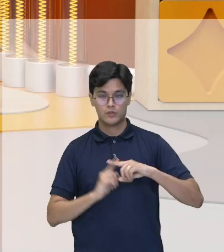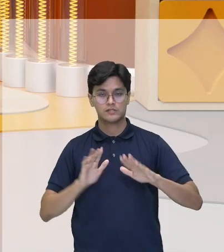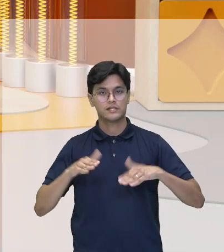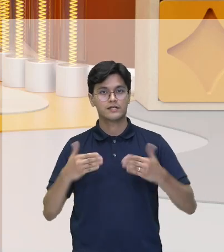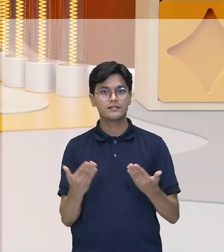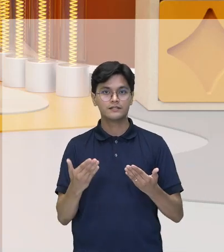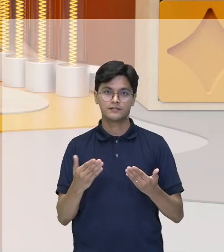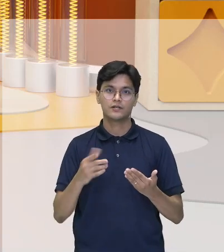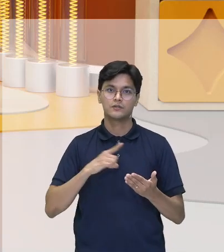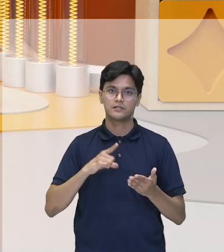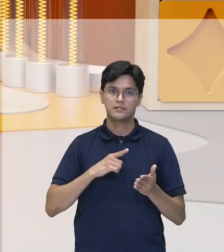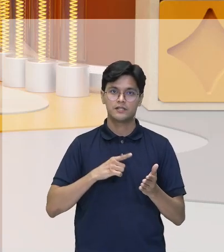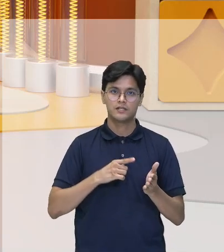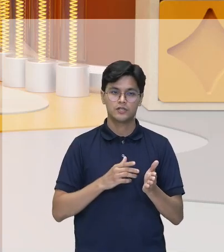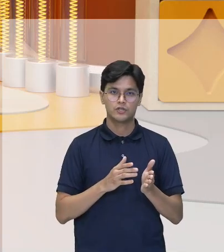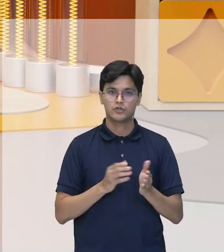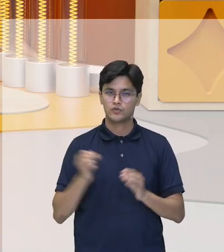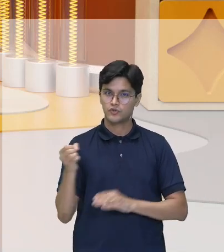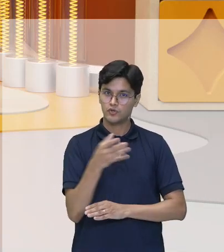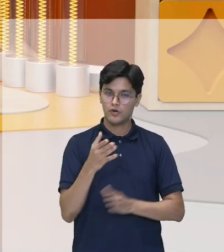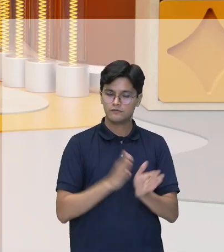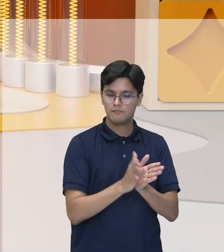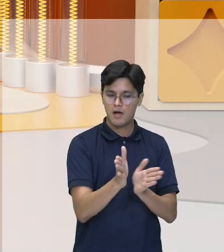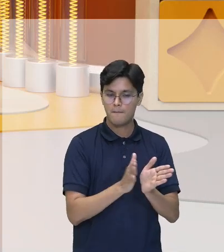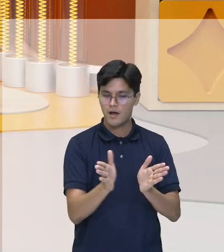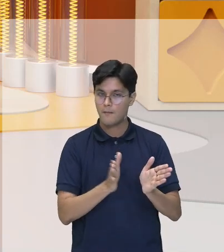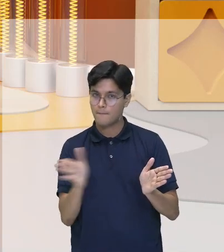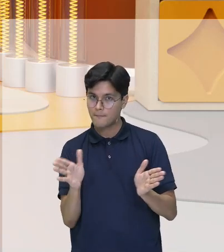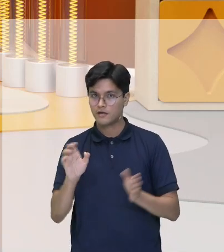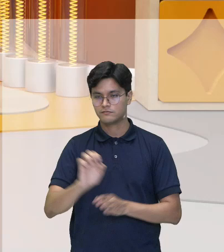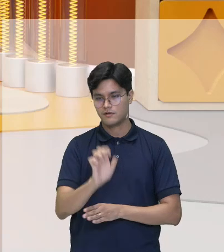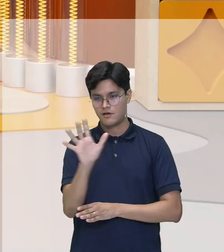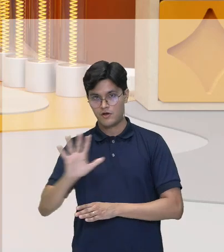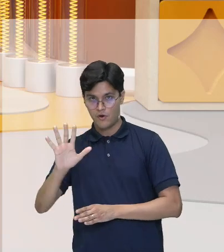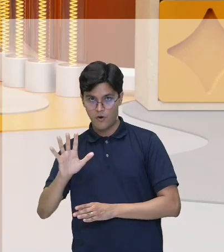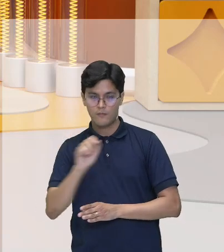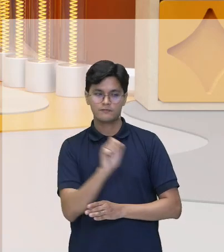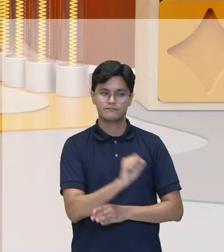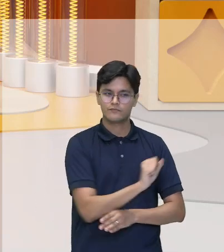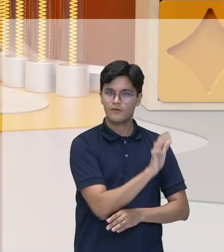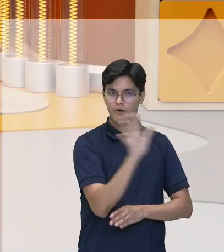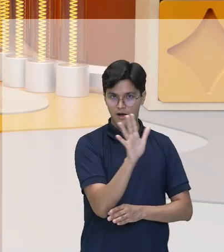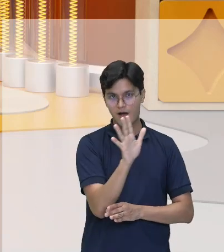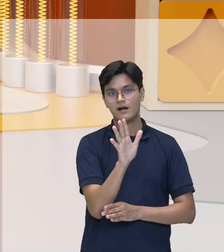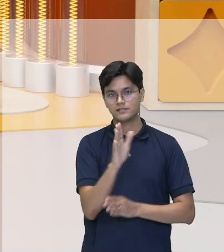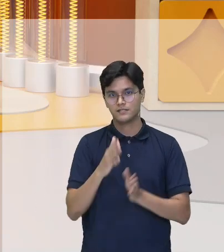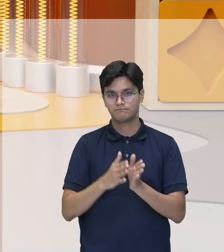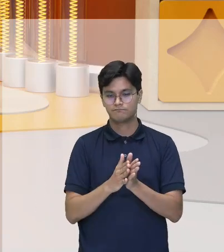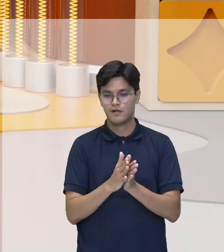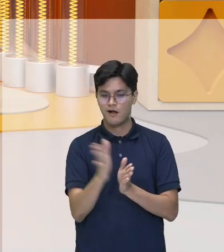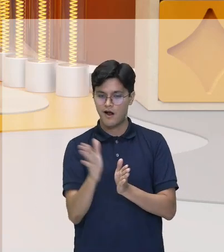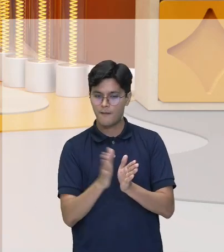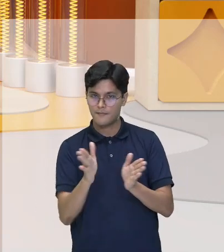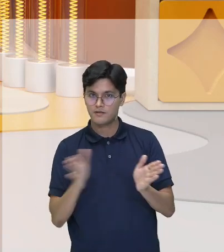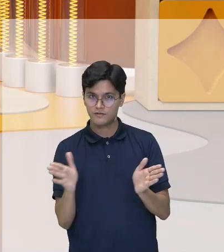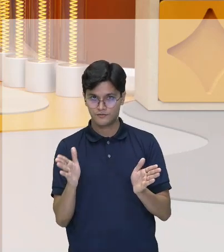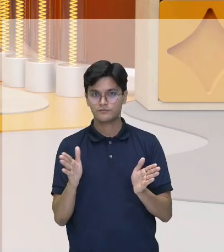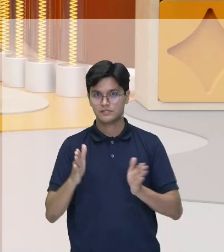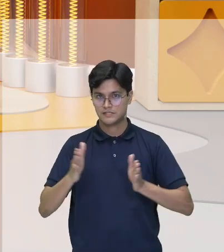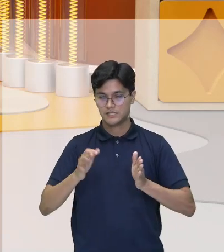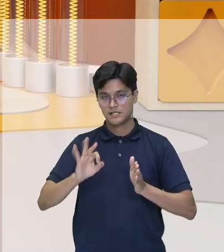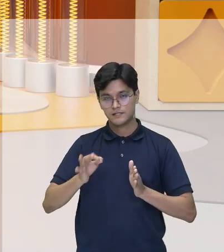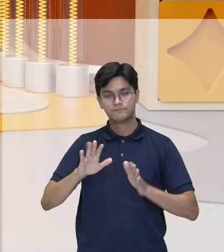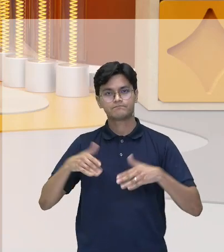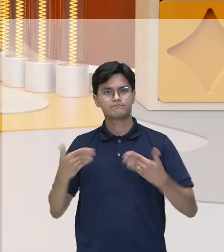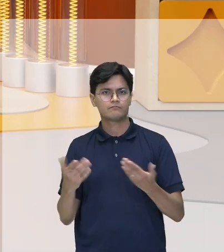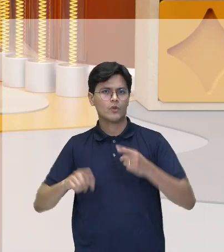rei. O rei ele poderia fazer as leis de acordo com a sua conveniência, de acordo com o seu governo. Então, ele não